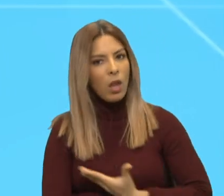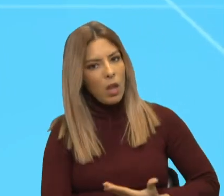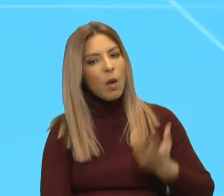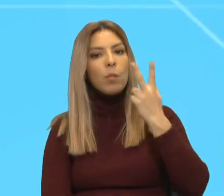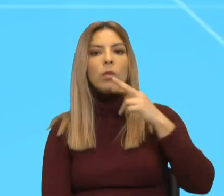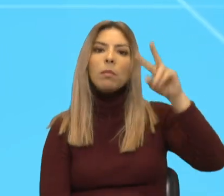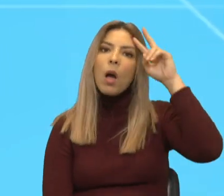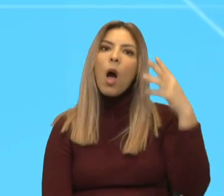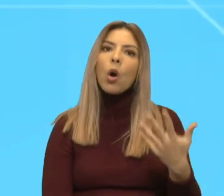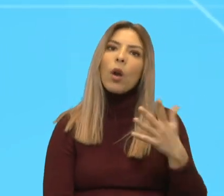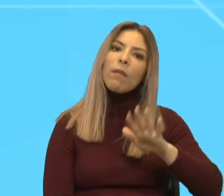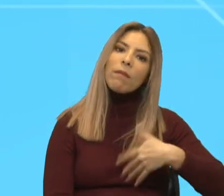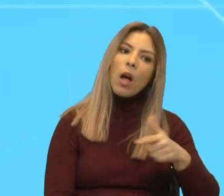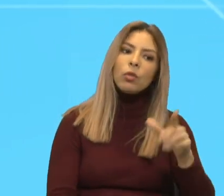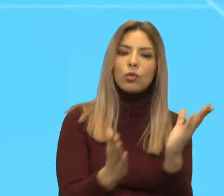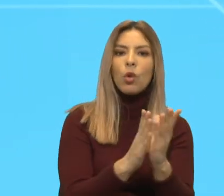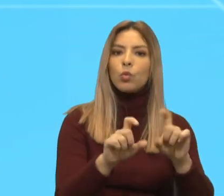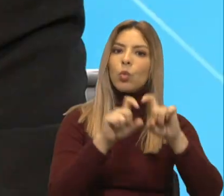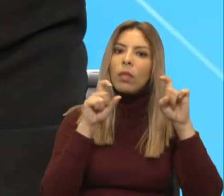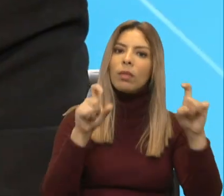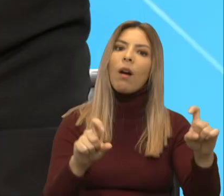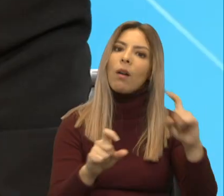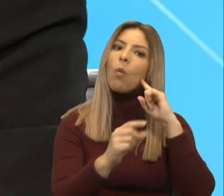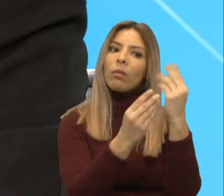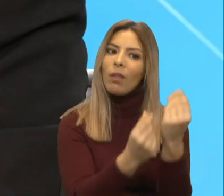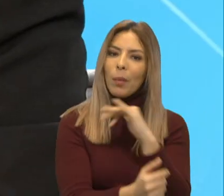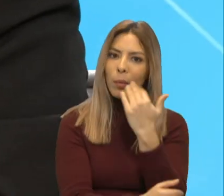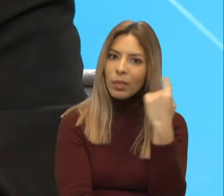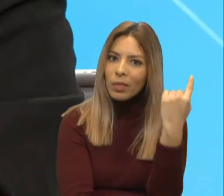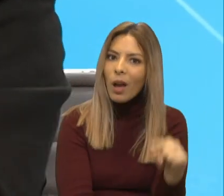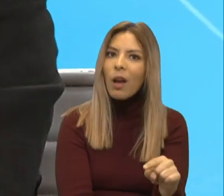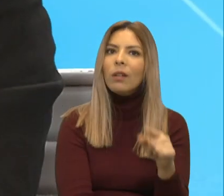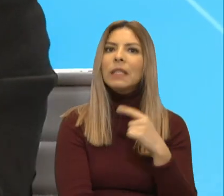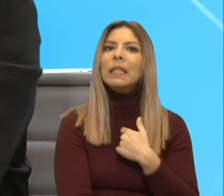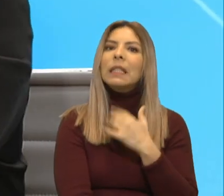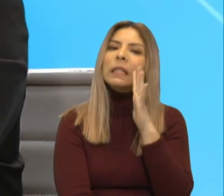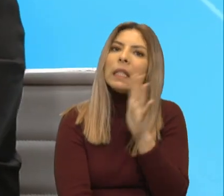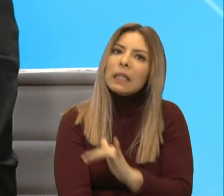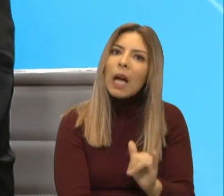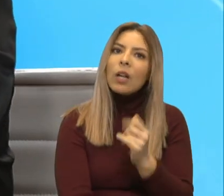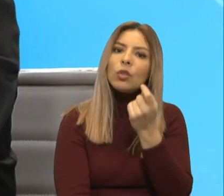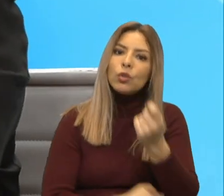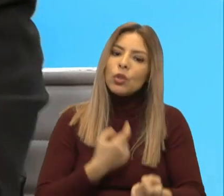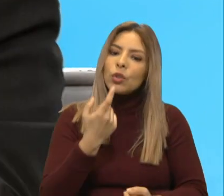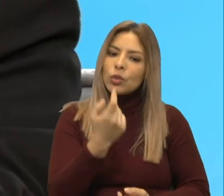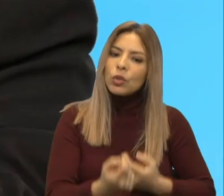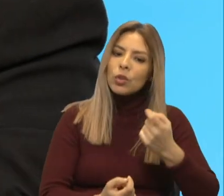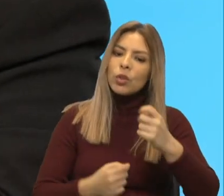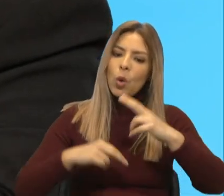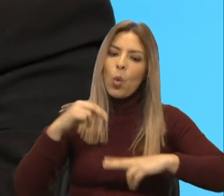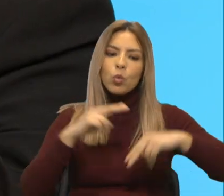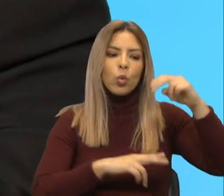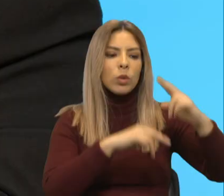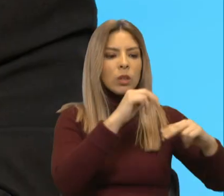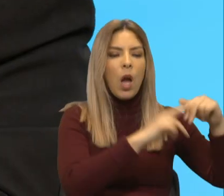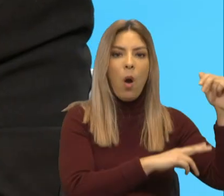hoje é uma escola secundária com qualidade. Portanto, estamos a procurar reabilitar e construir para dar à Diocese aquilo que